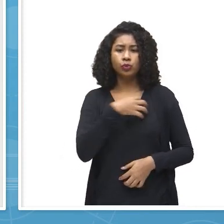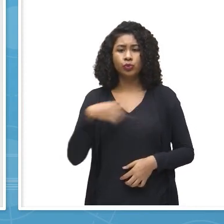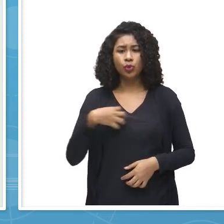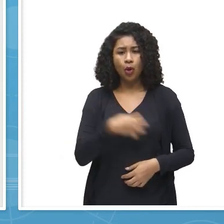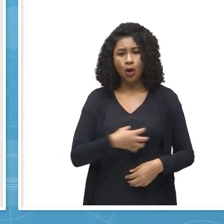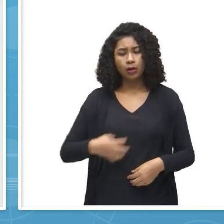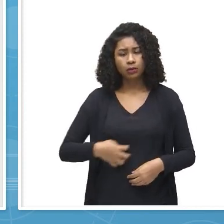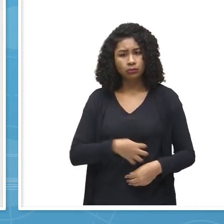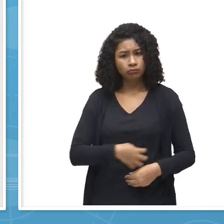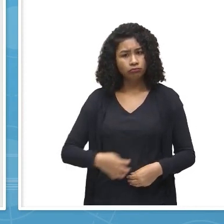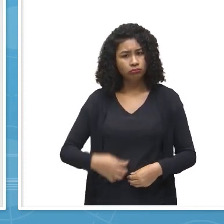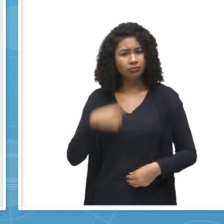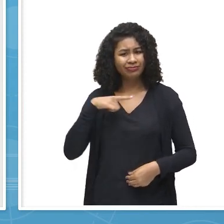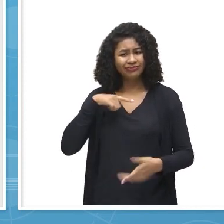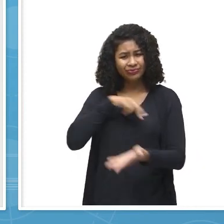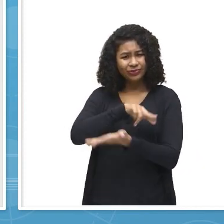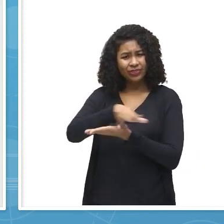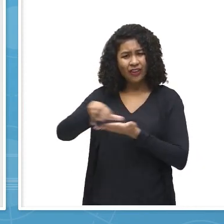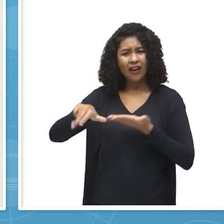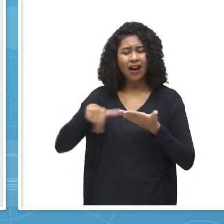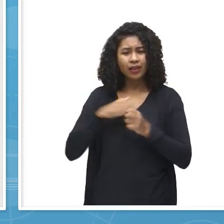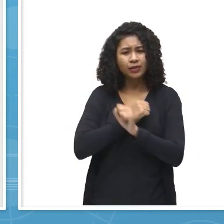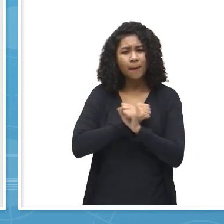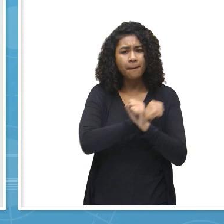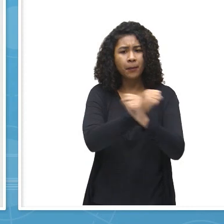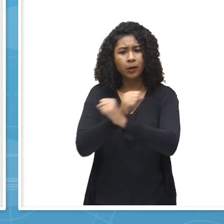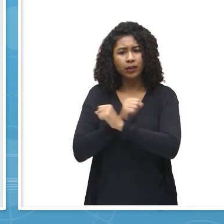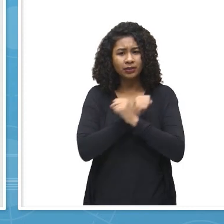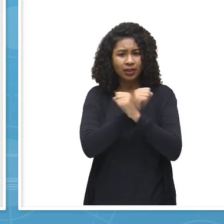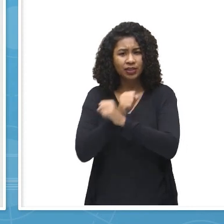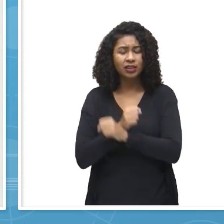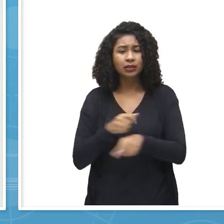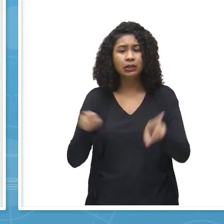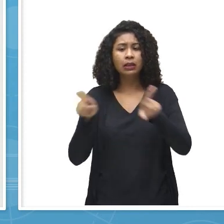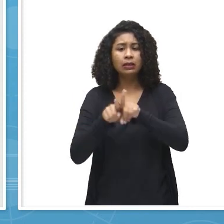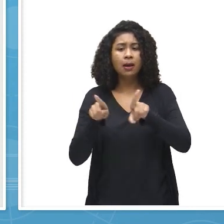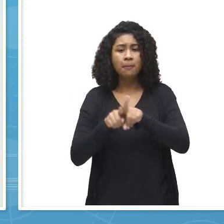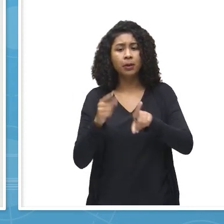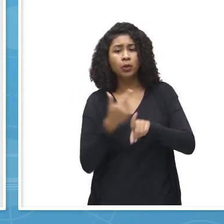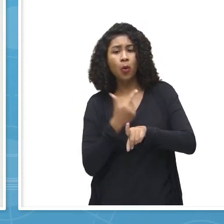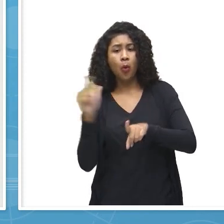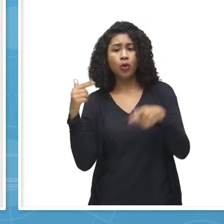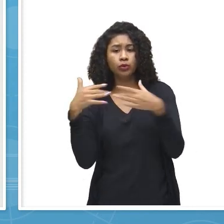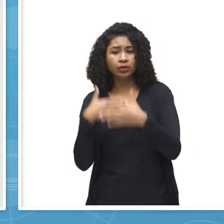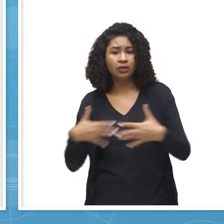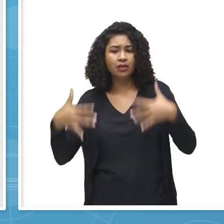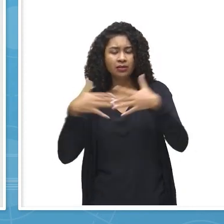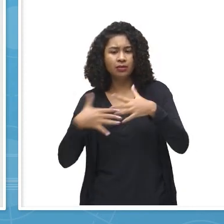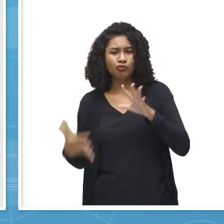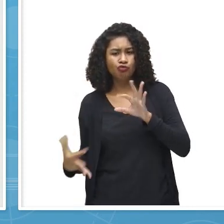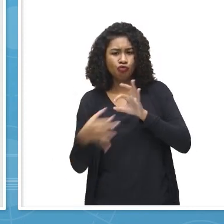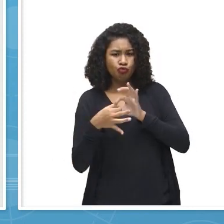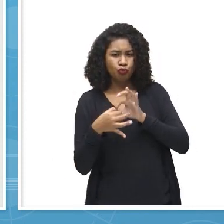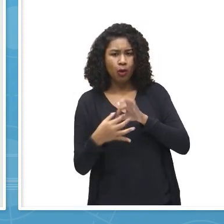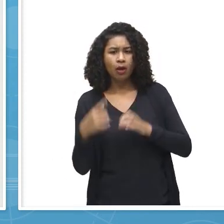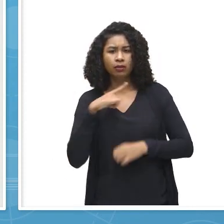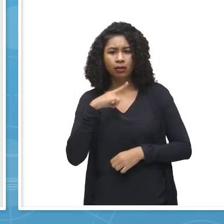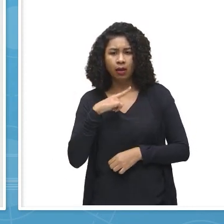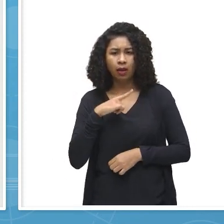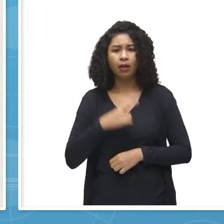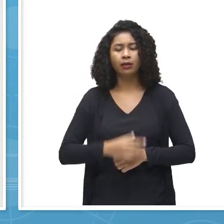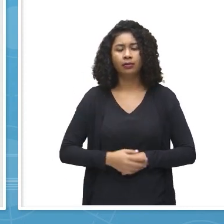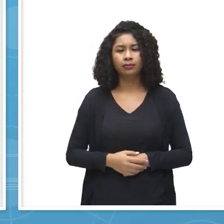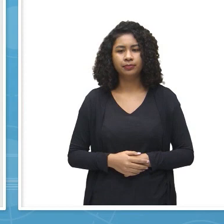corpo, e aí também ele está ali associado a outros tecidos, como no caso do tecido conjuntivo que